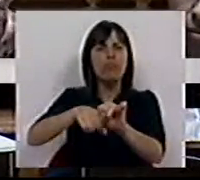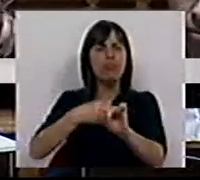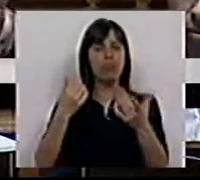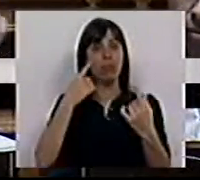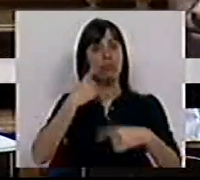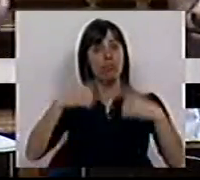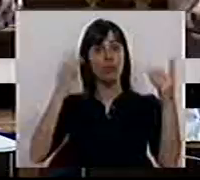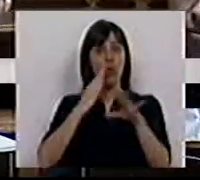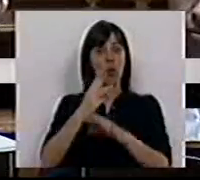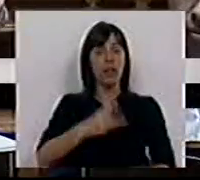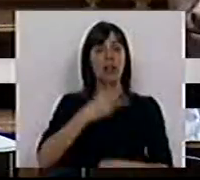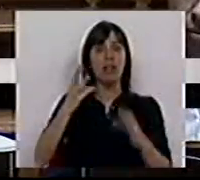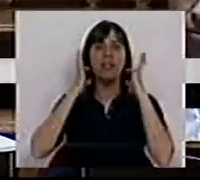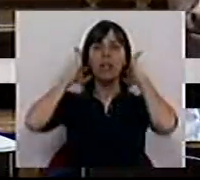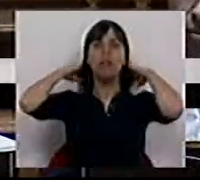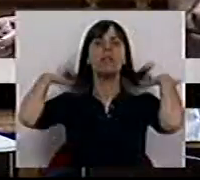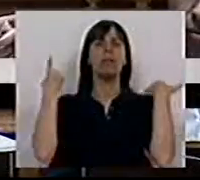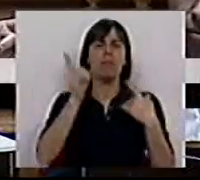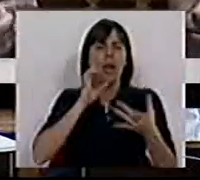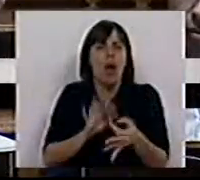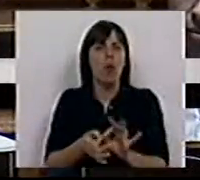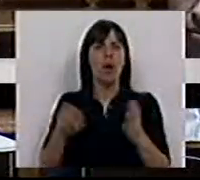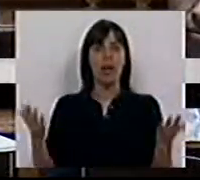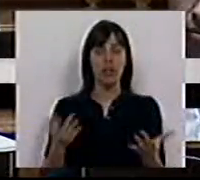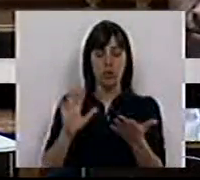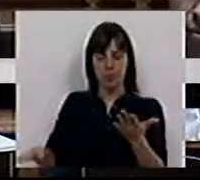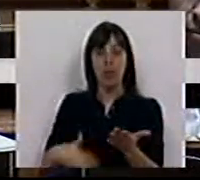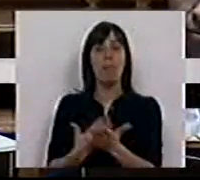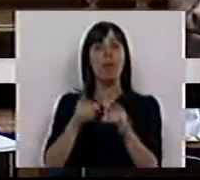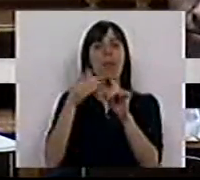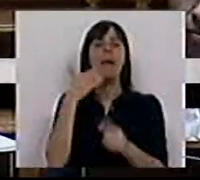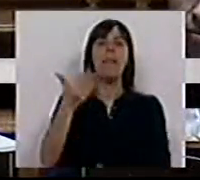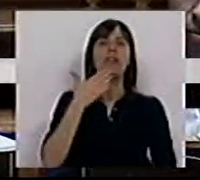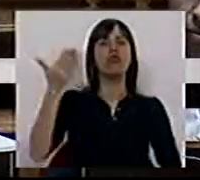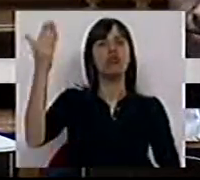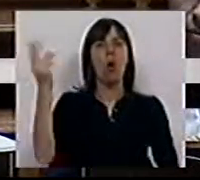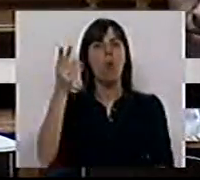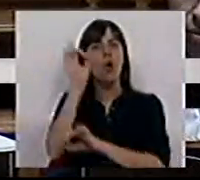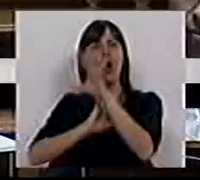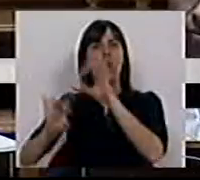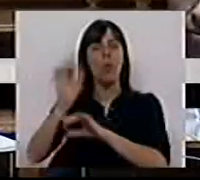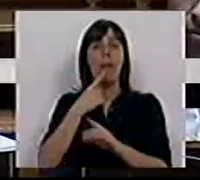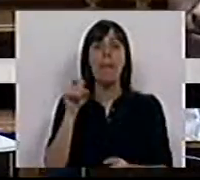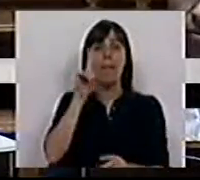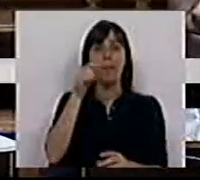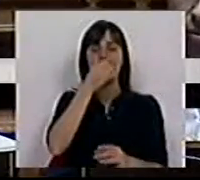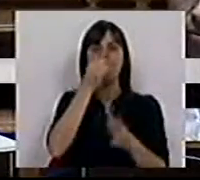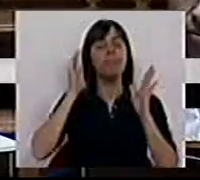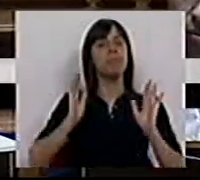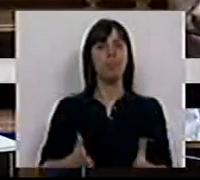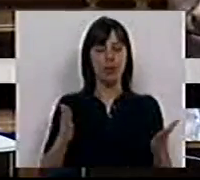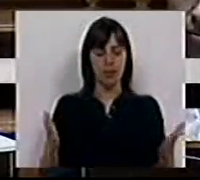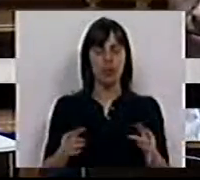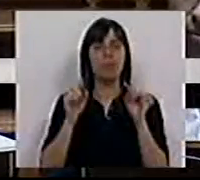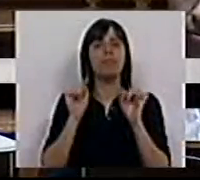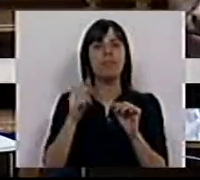que denunciaram nos últimos 3 anos? Sejam coerentes. A proposta que têm é pedir esmolas à União Europeia. A pergunta que é preciso fazer